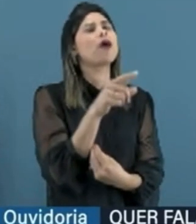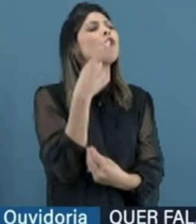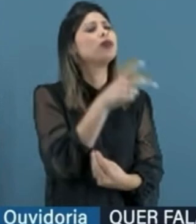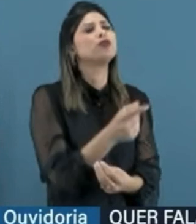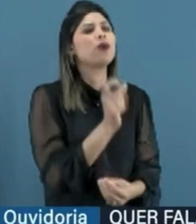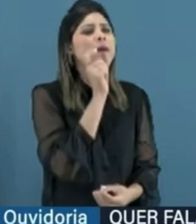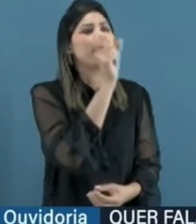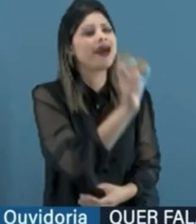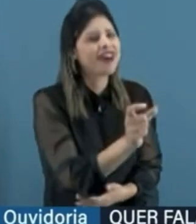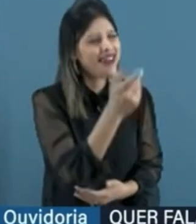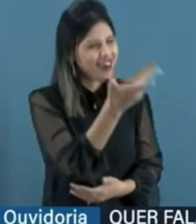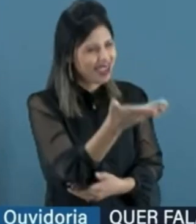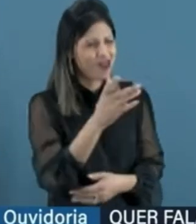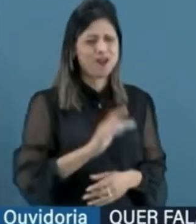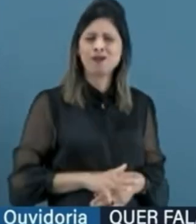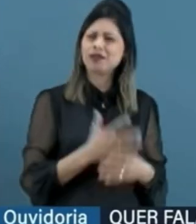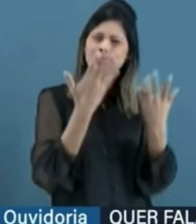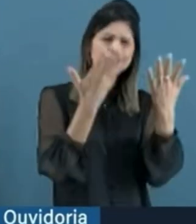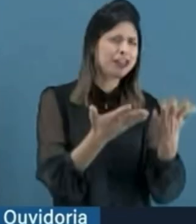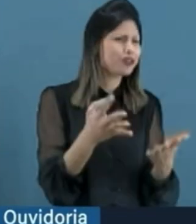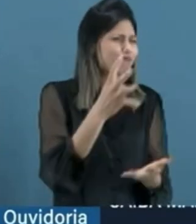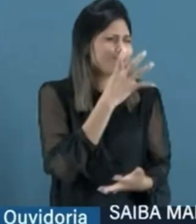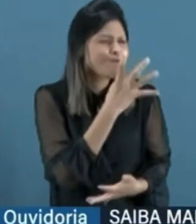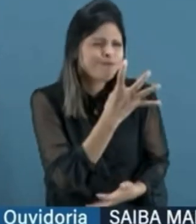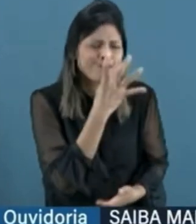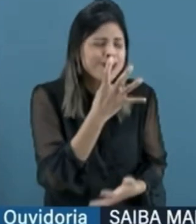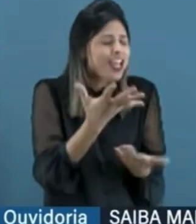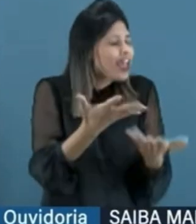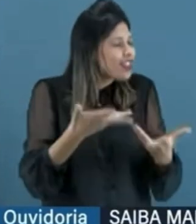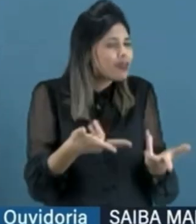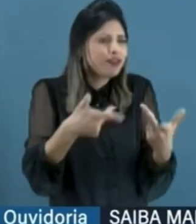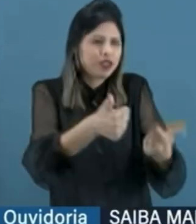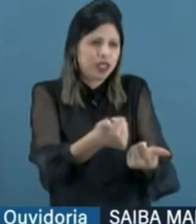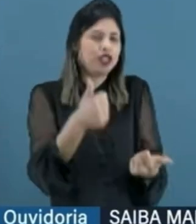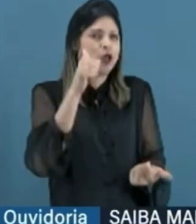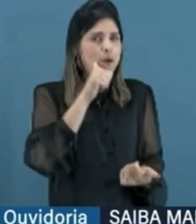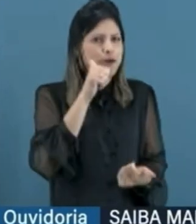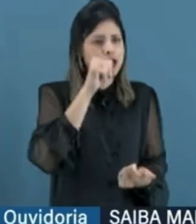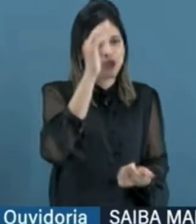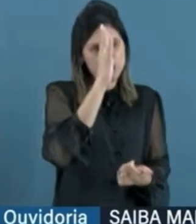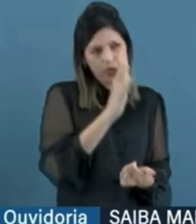disse no início, Vossa Excelência é inspiradora para as mulheres do Brasil. Muito obrigada. Obrigada, senadora.